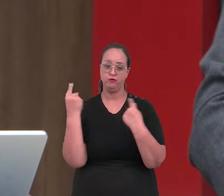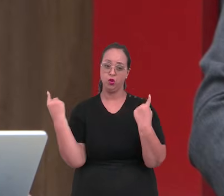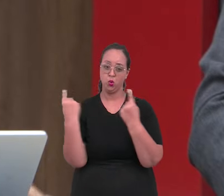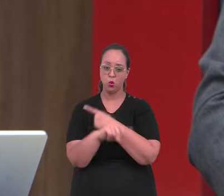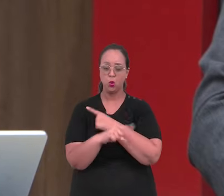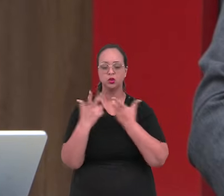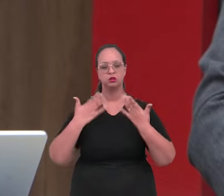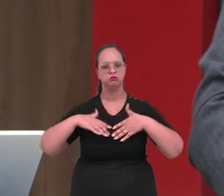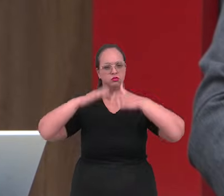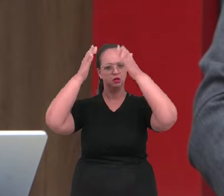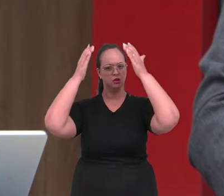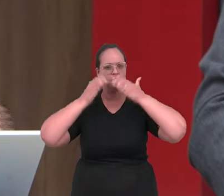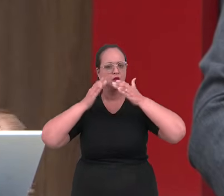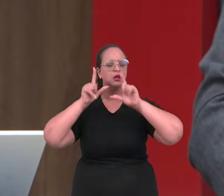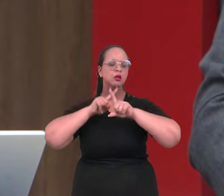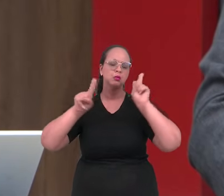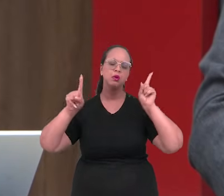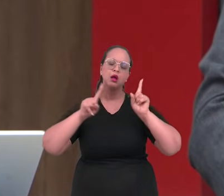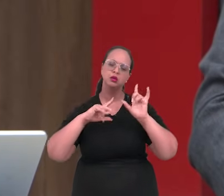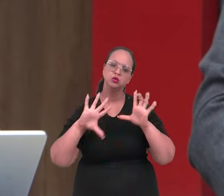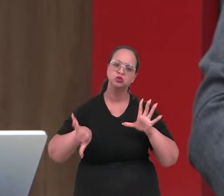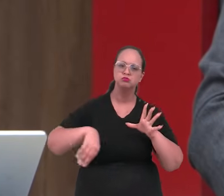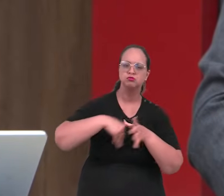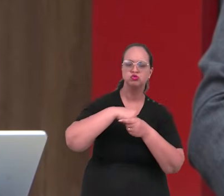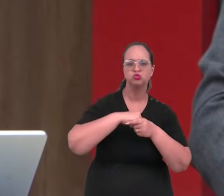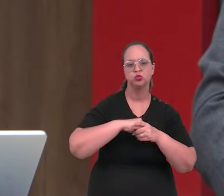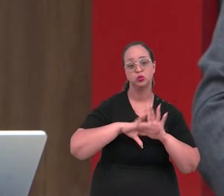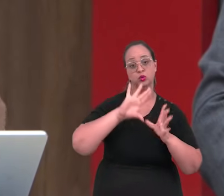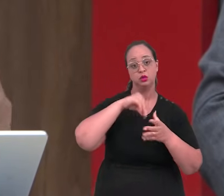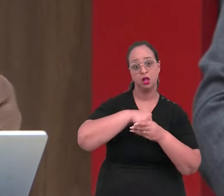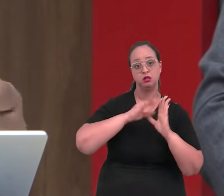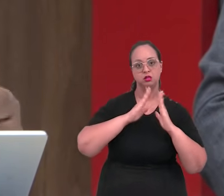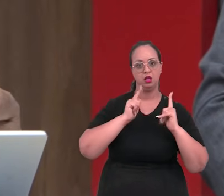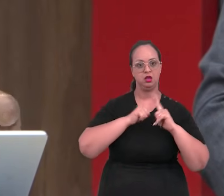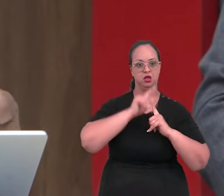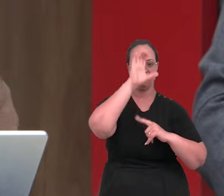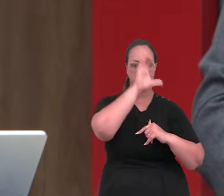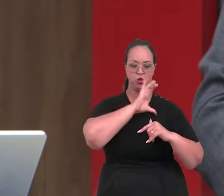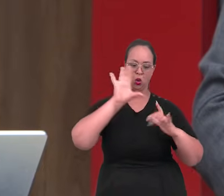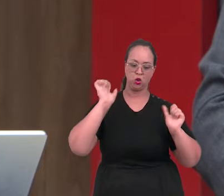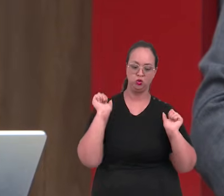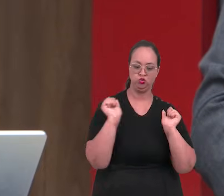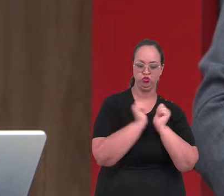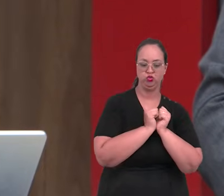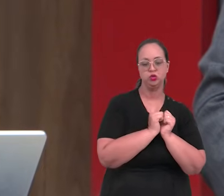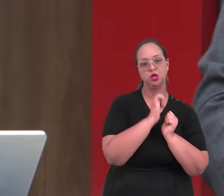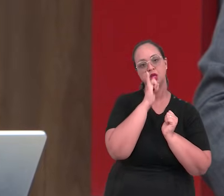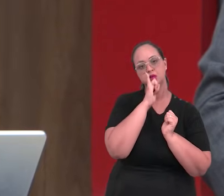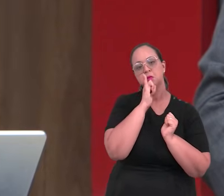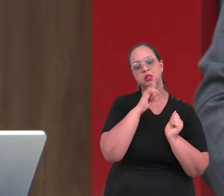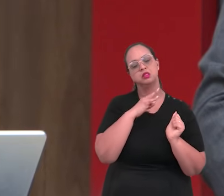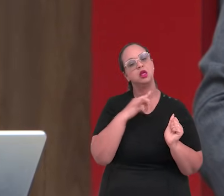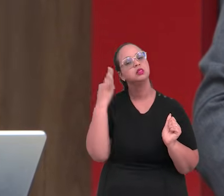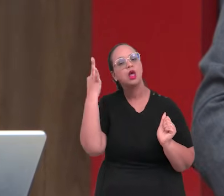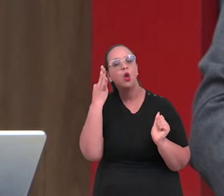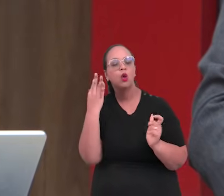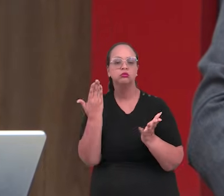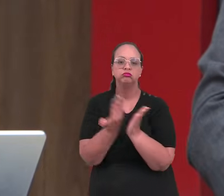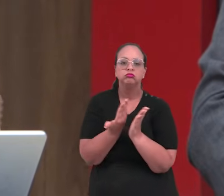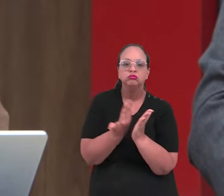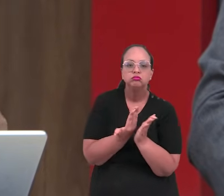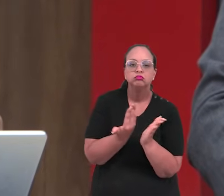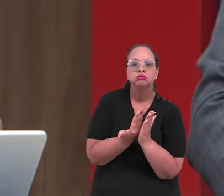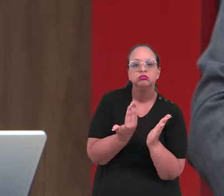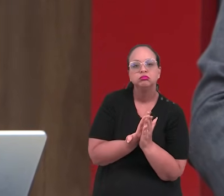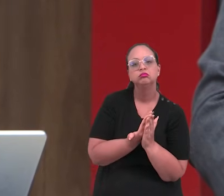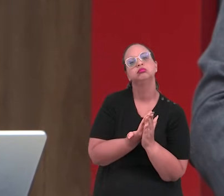se viu, e aí eles tentaram dar essa resposta, né? Essa resposta da forma que acharam melhor. Tem uns pensadores, que Herab Roterdã, que foi